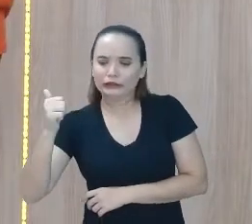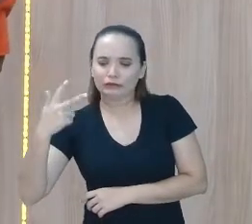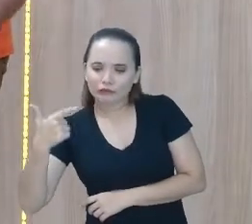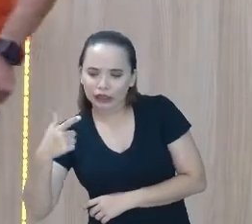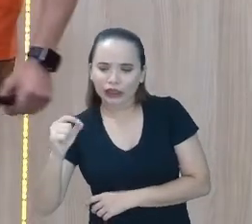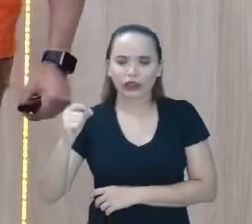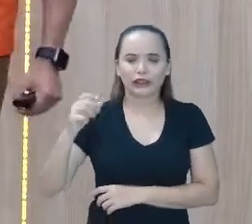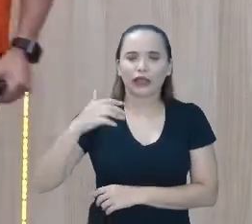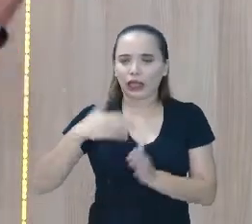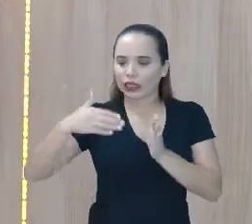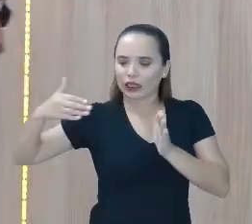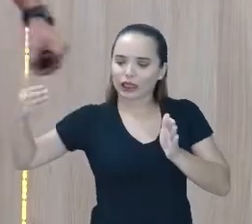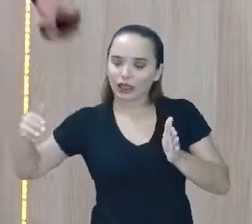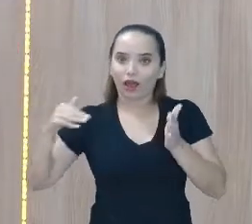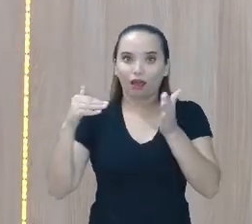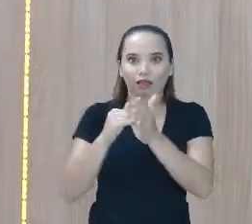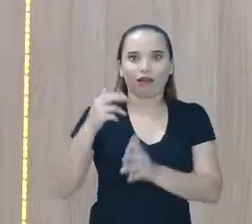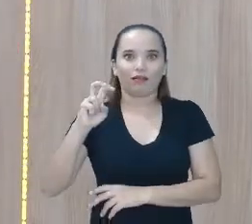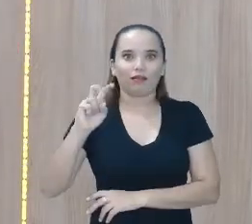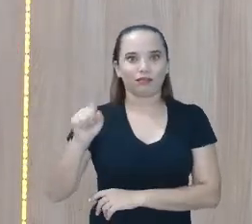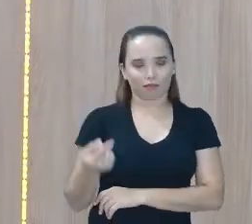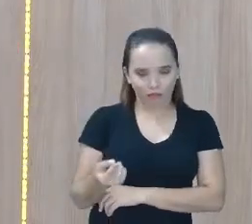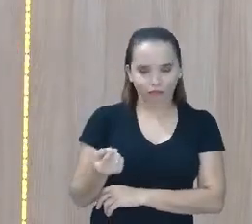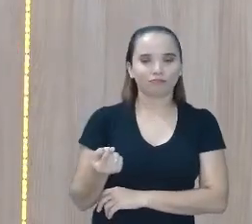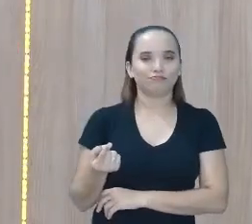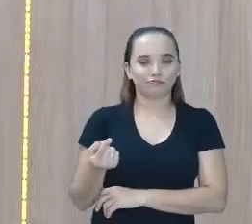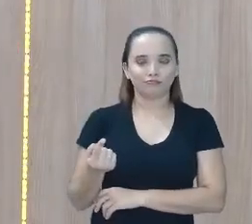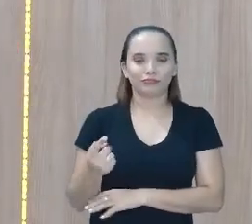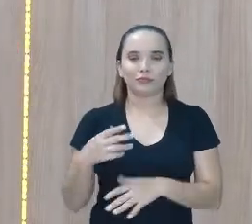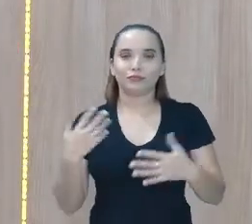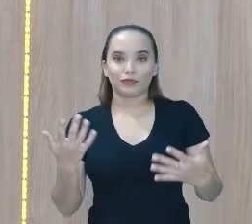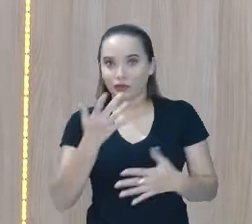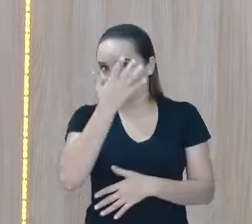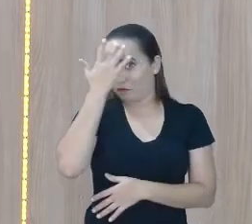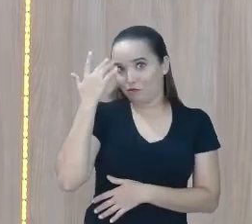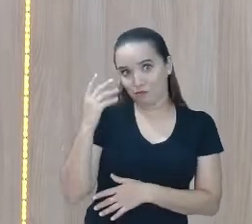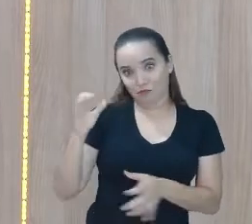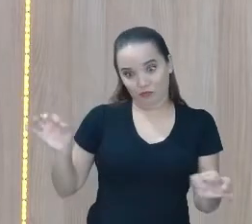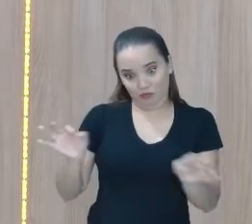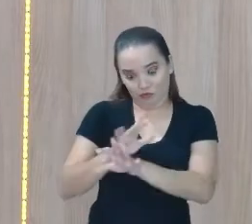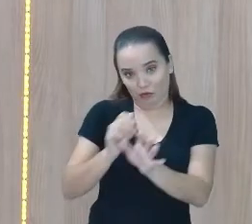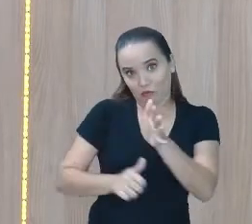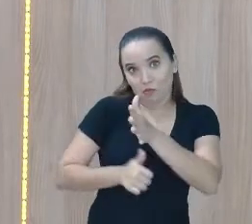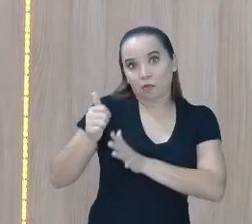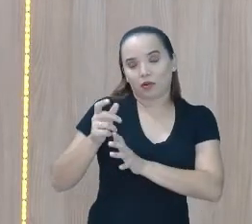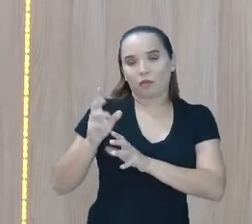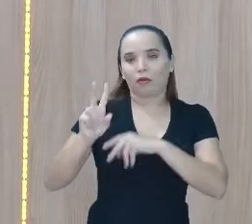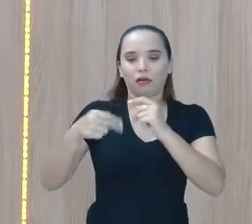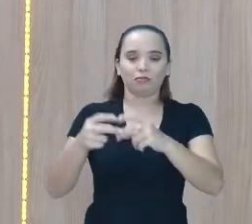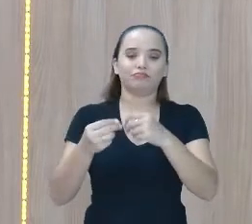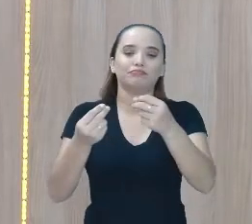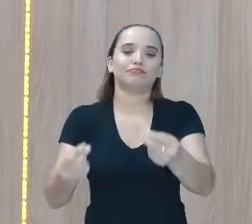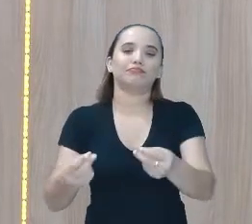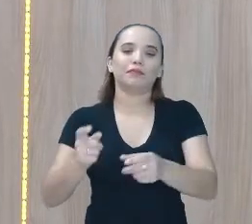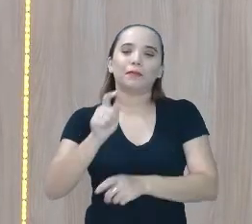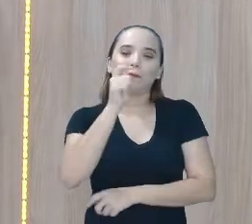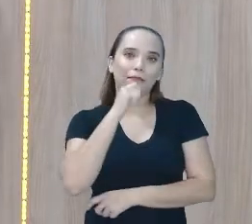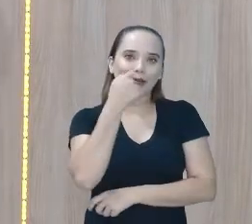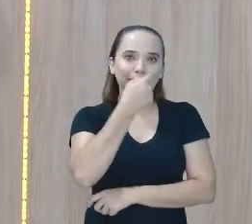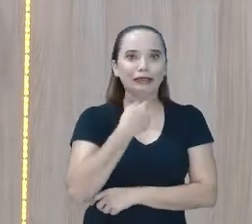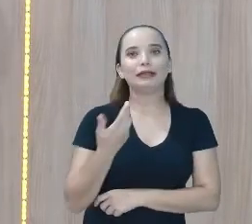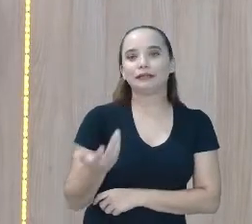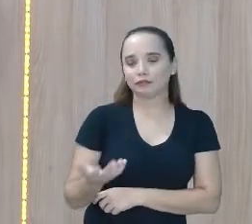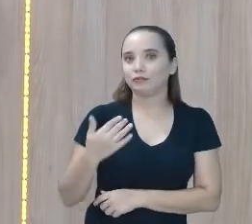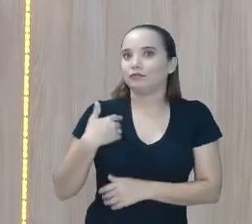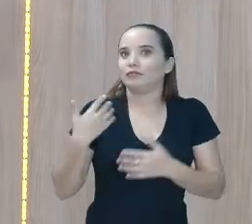20, até 5.000. Quem terminasse primeiro, né, você recebia lá um pirulito. Então, eu achava o máximo